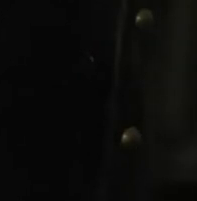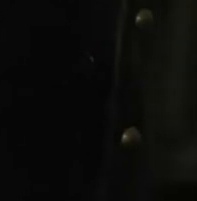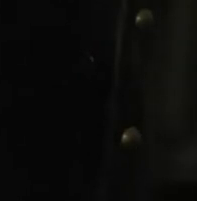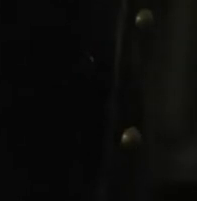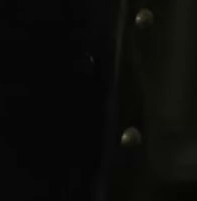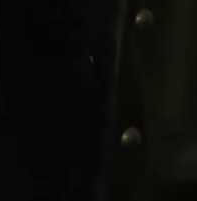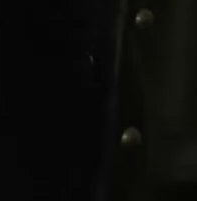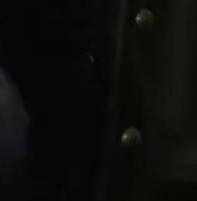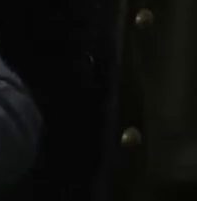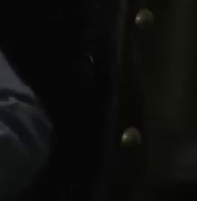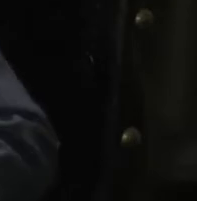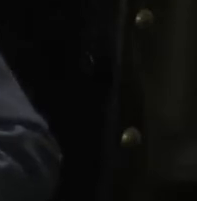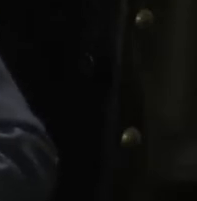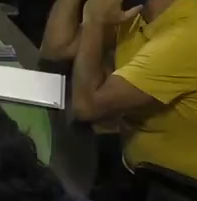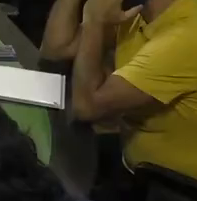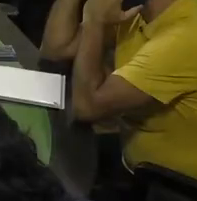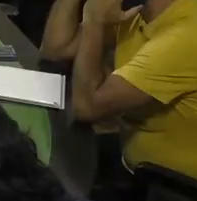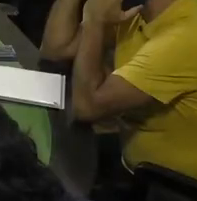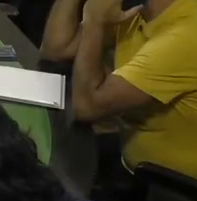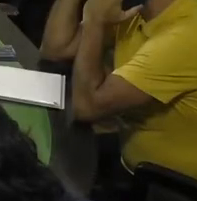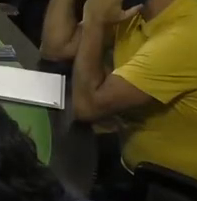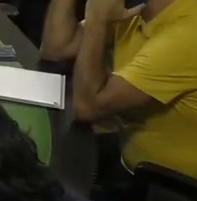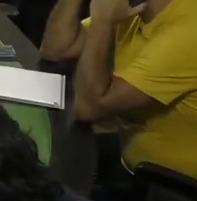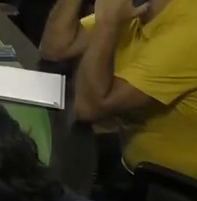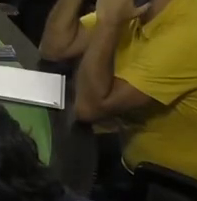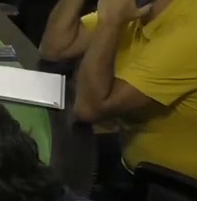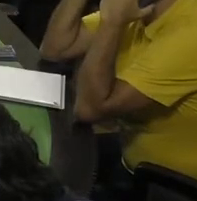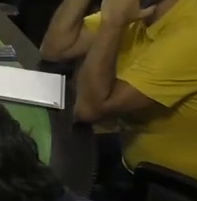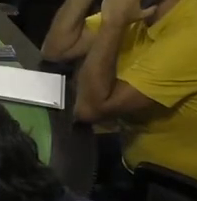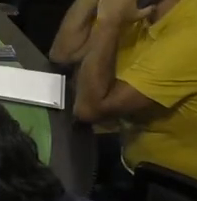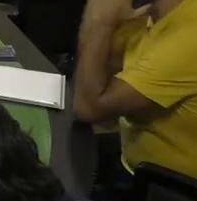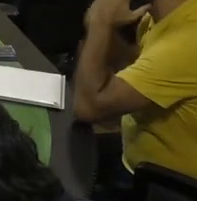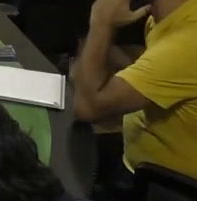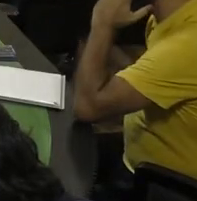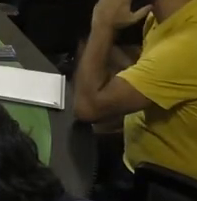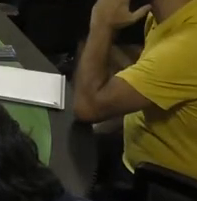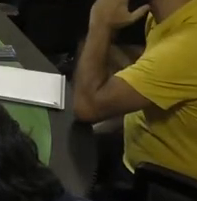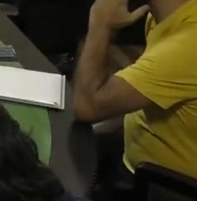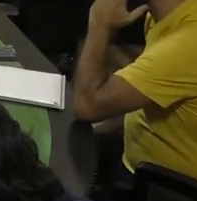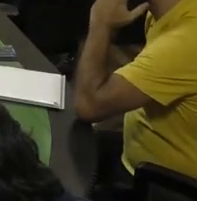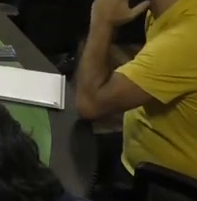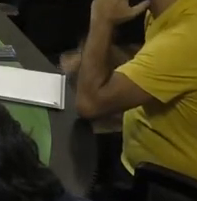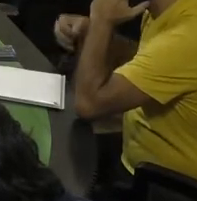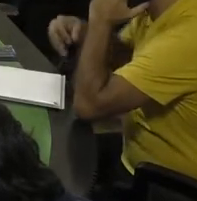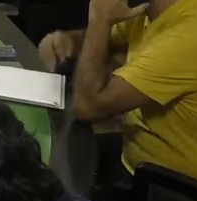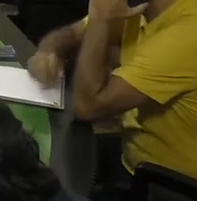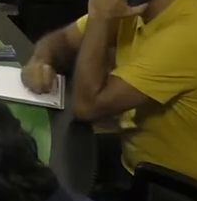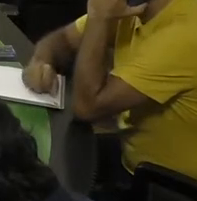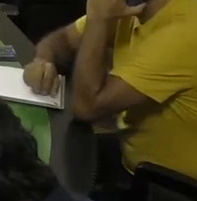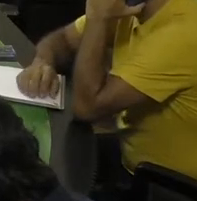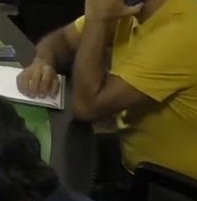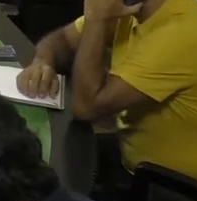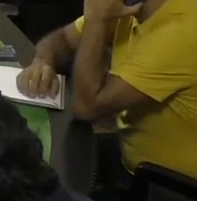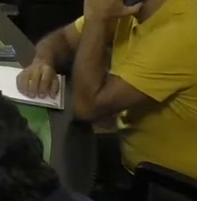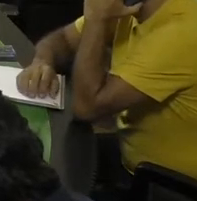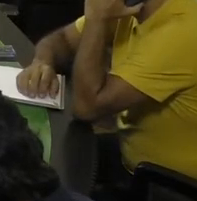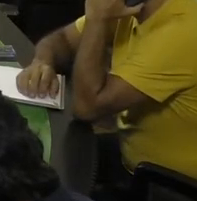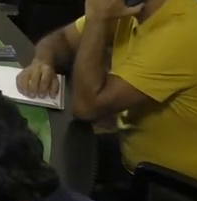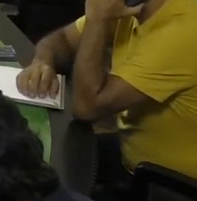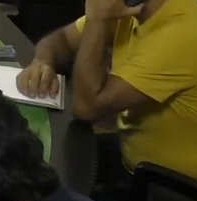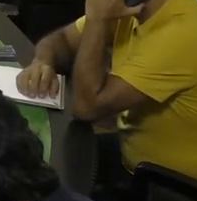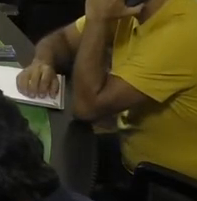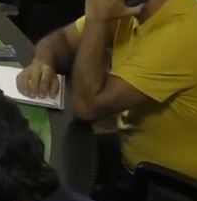bom dia a todos. Quero cumprimentar nosso presidente, nosso relator, os membros da comissão, saudar nosso secretário de